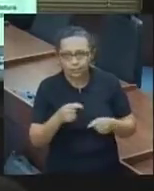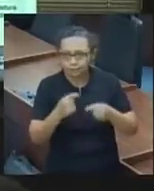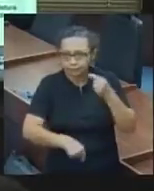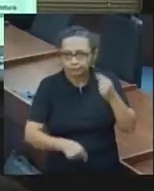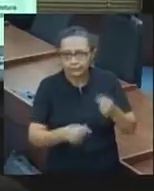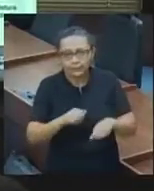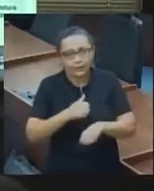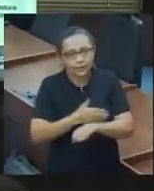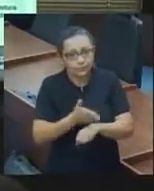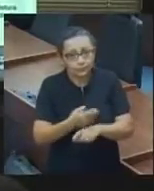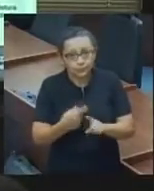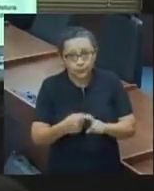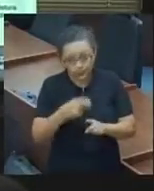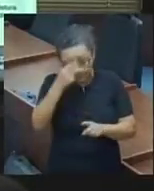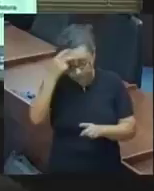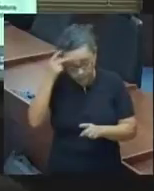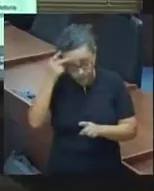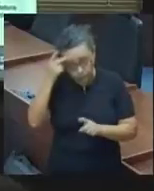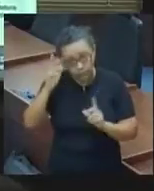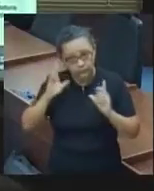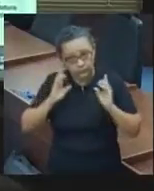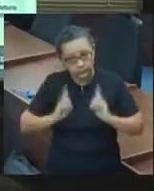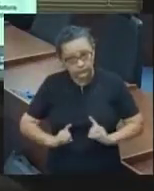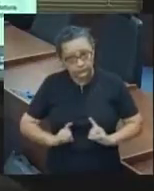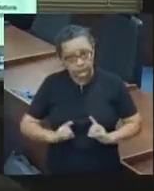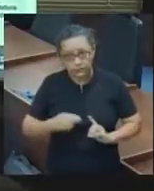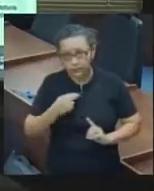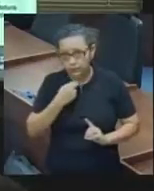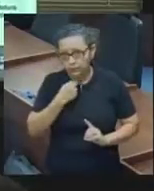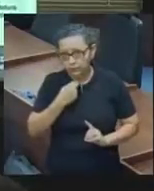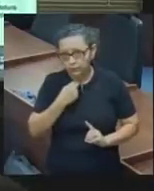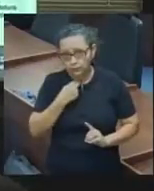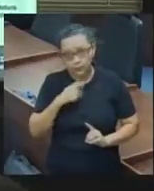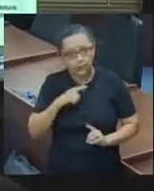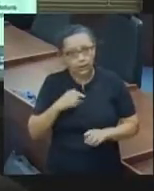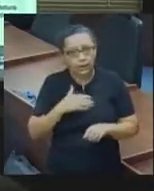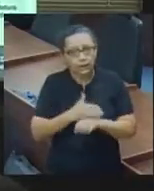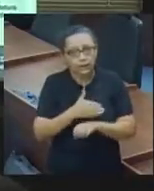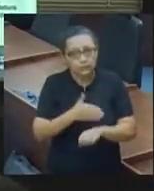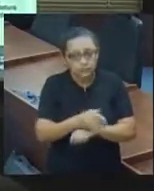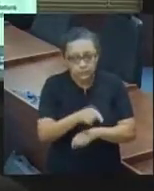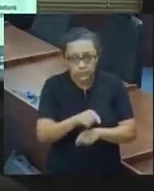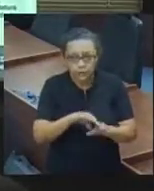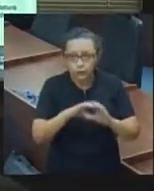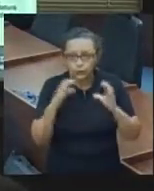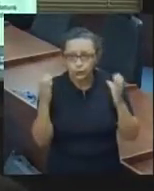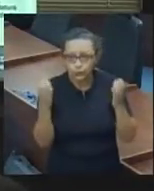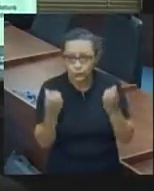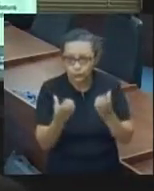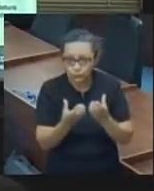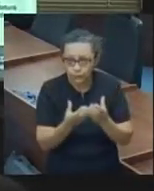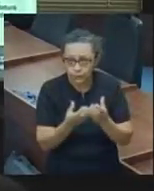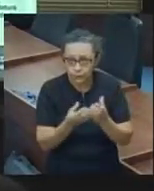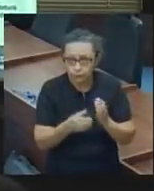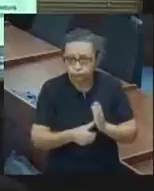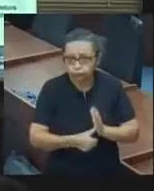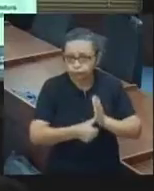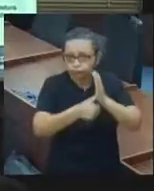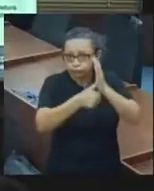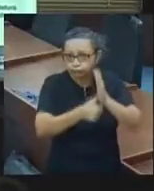o cadeirante não pode ter acesso a esse condomínio é a autonomia